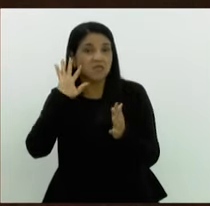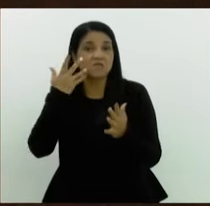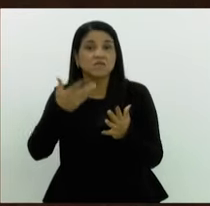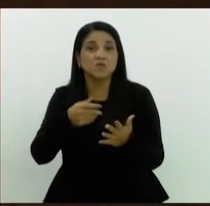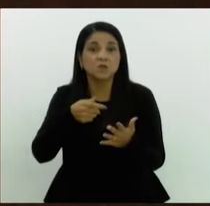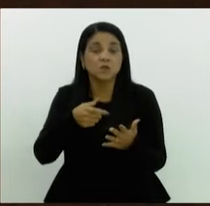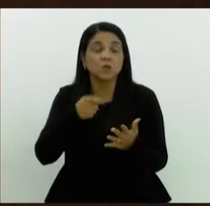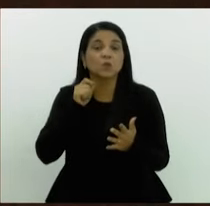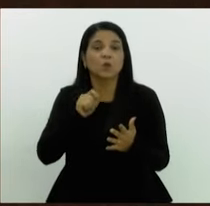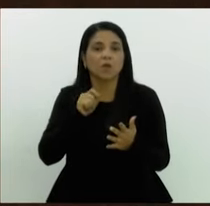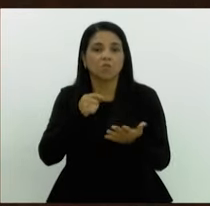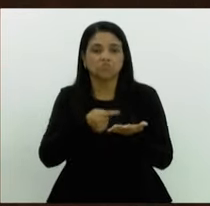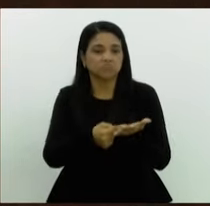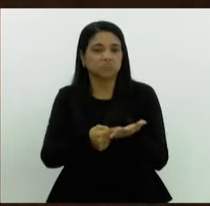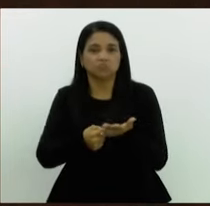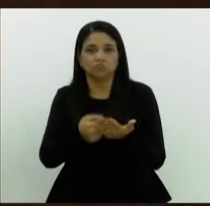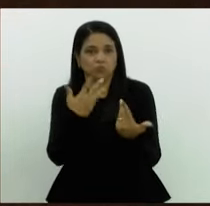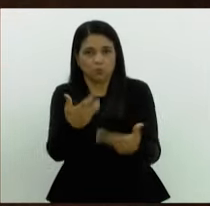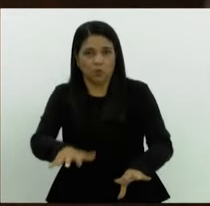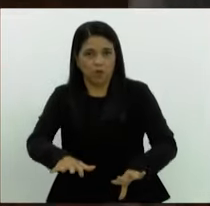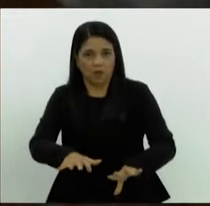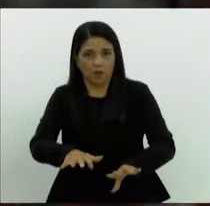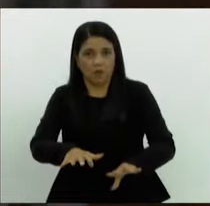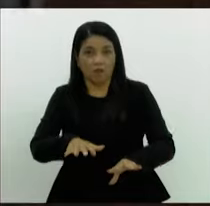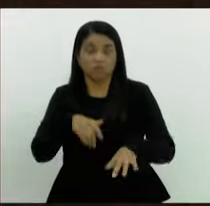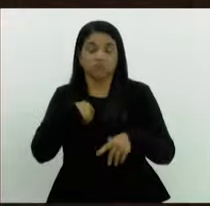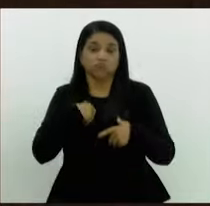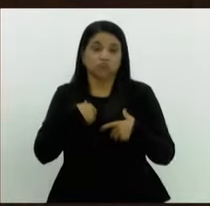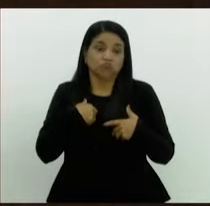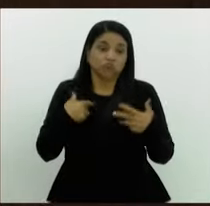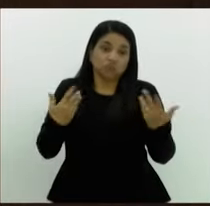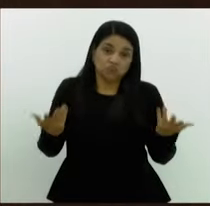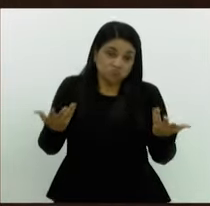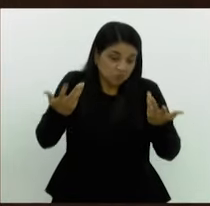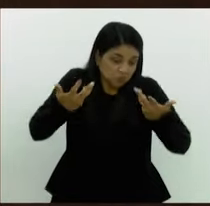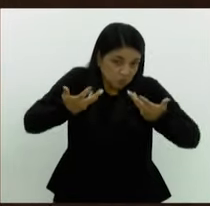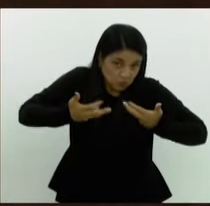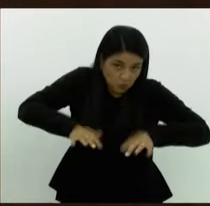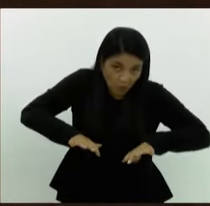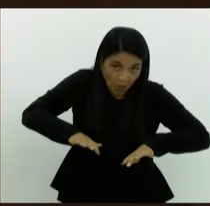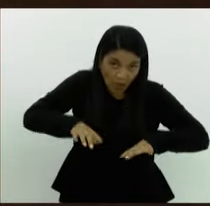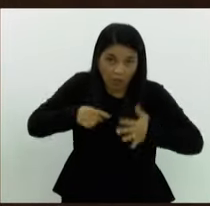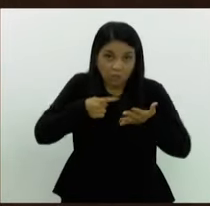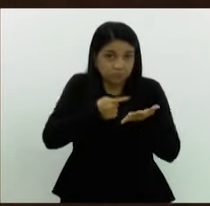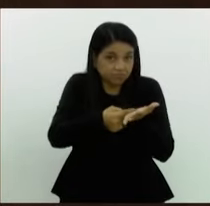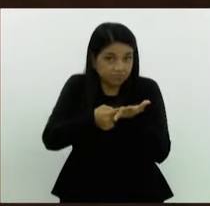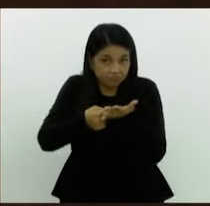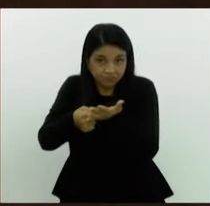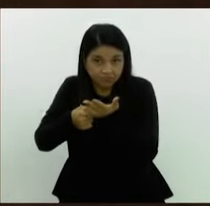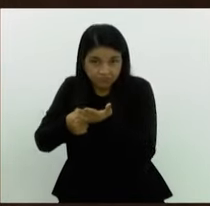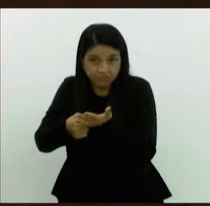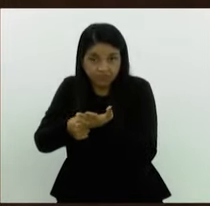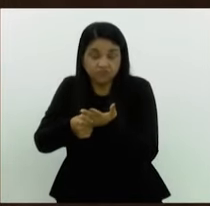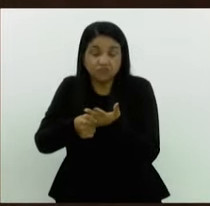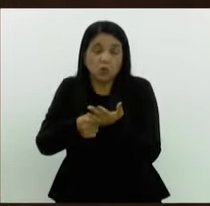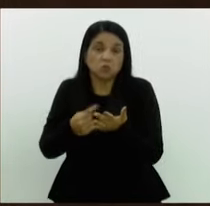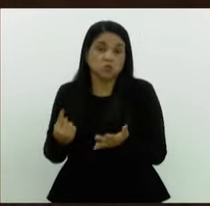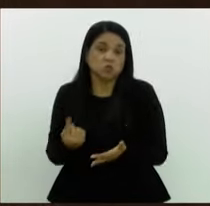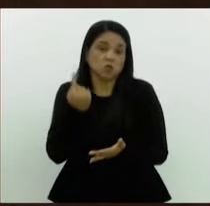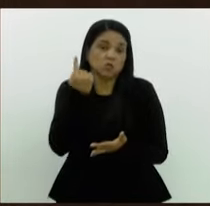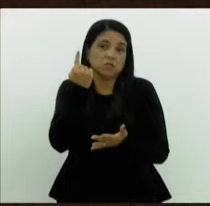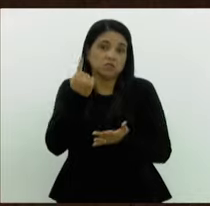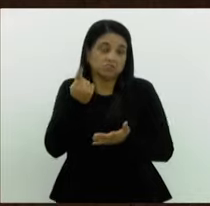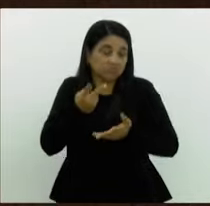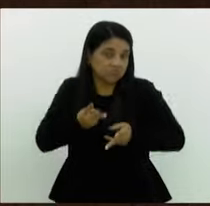quer nenhum acordo. Então, se não quiser, quer nenhum acordo, caminha sozinho. Deputado